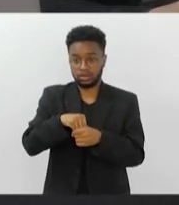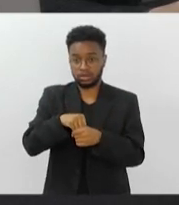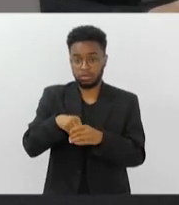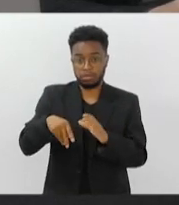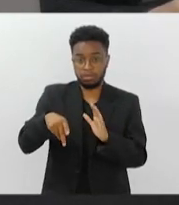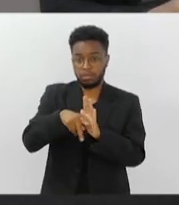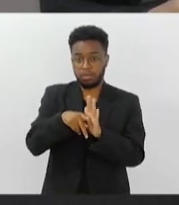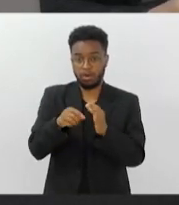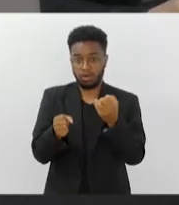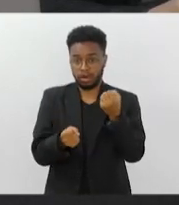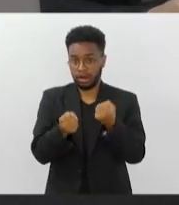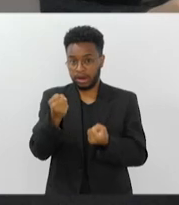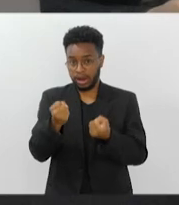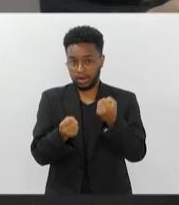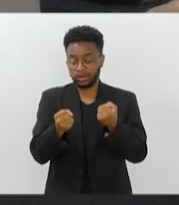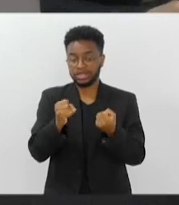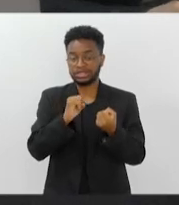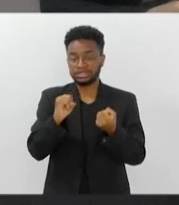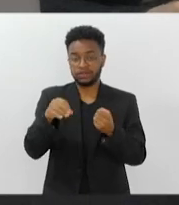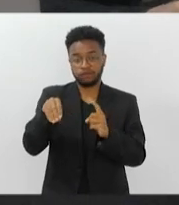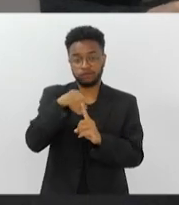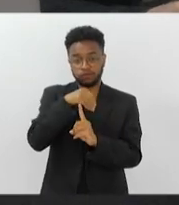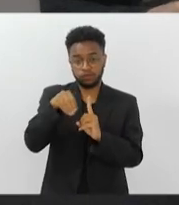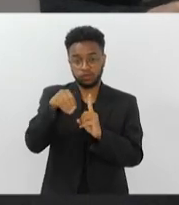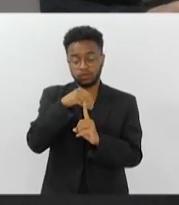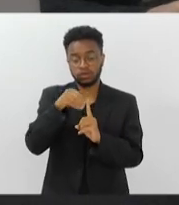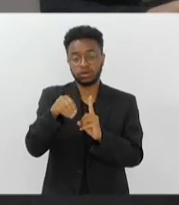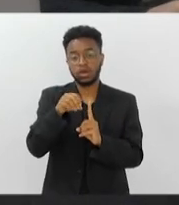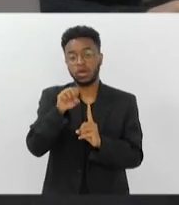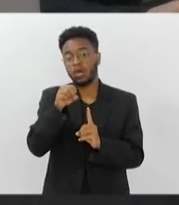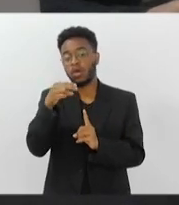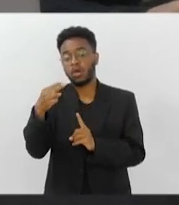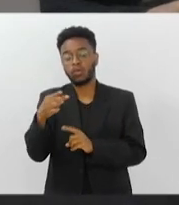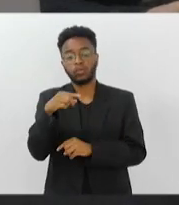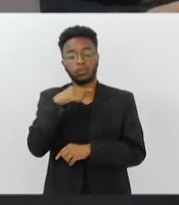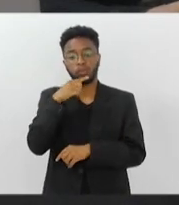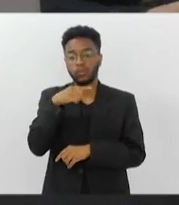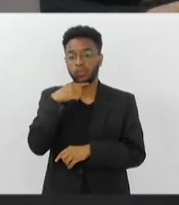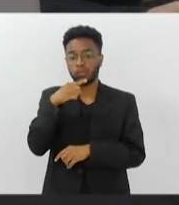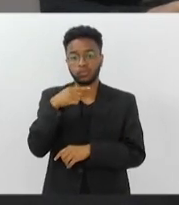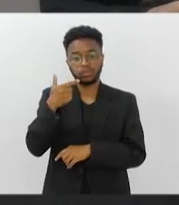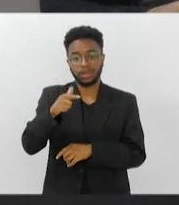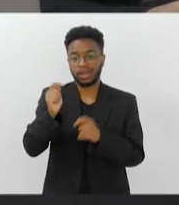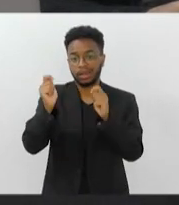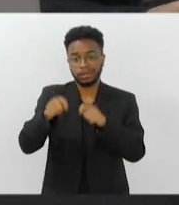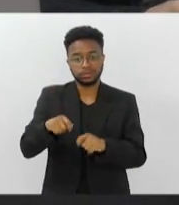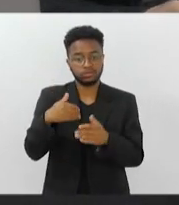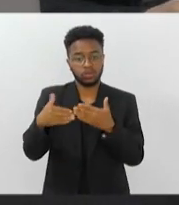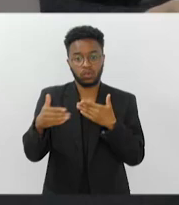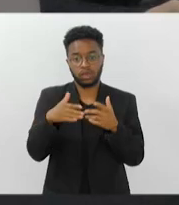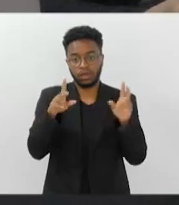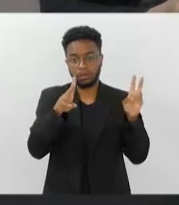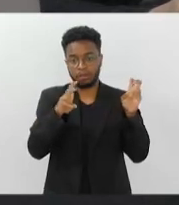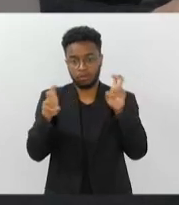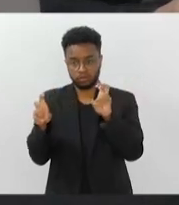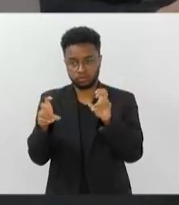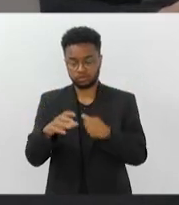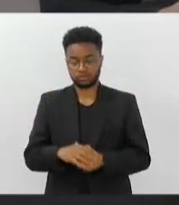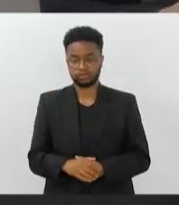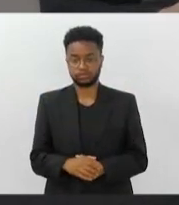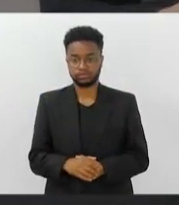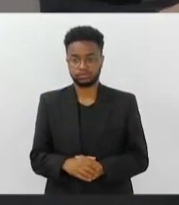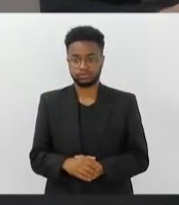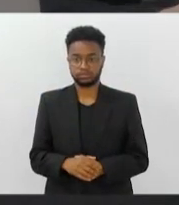genérico em estado de vulnerabilidade ou incapacidade para qualquer motivo que seja. E aí